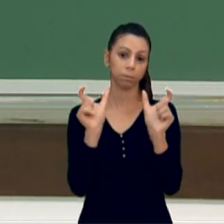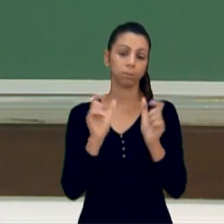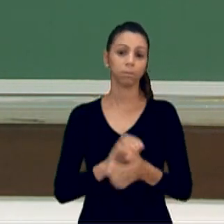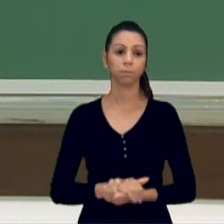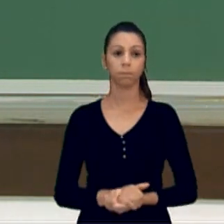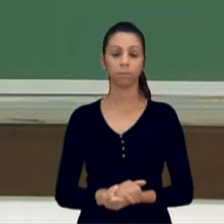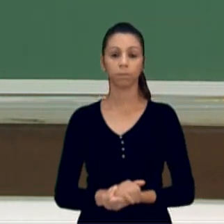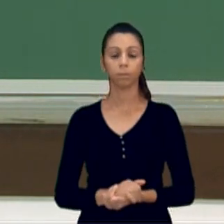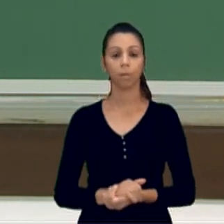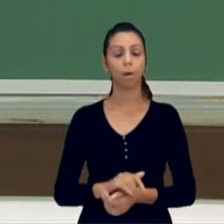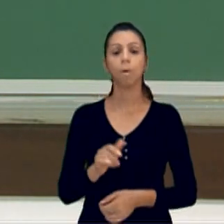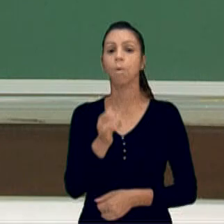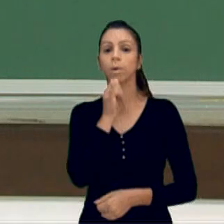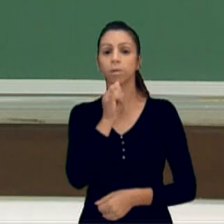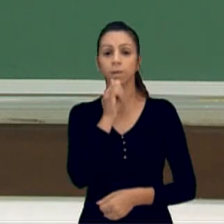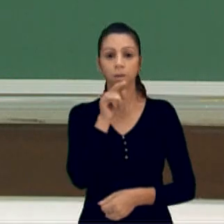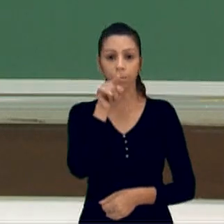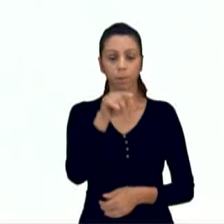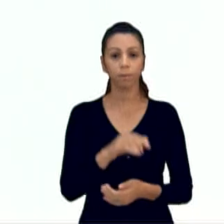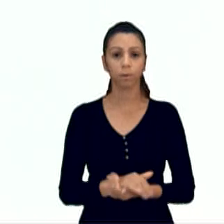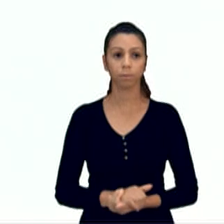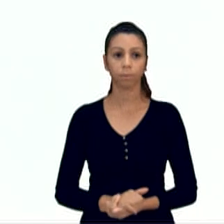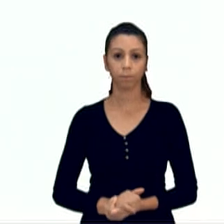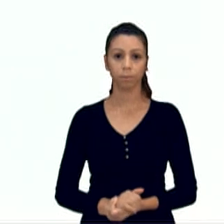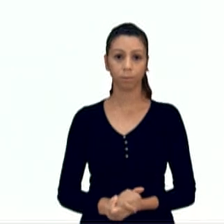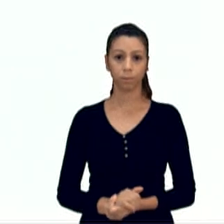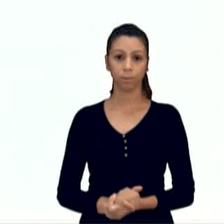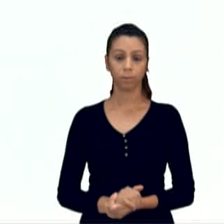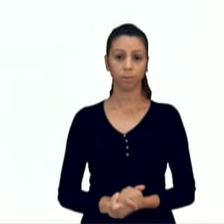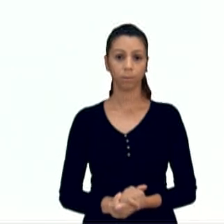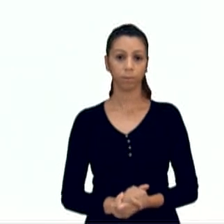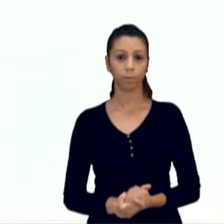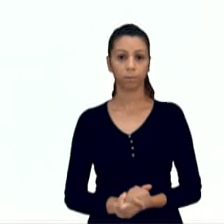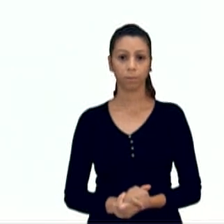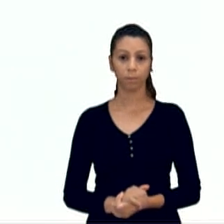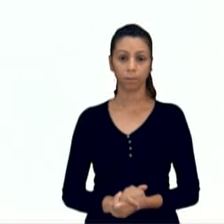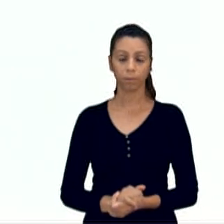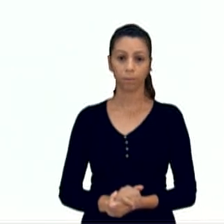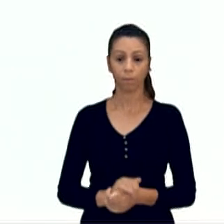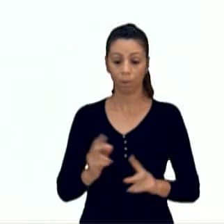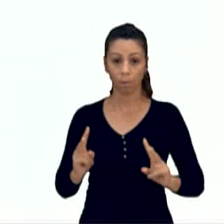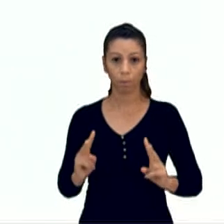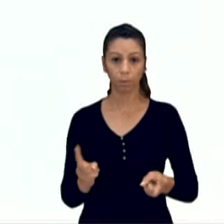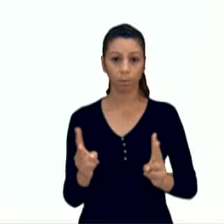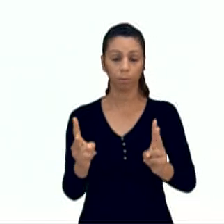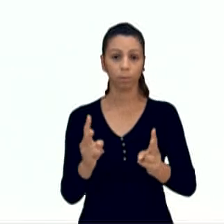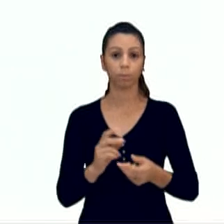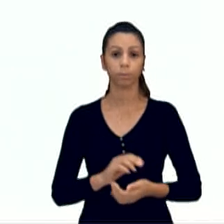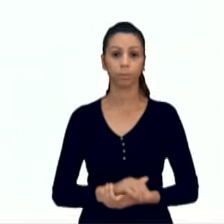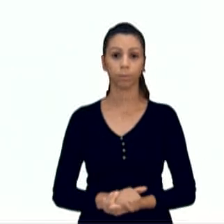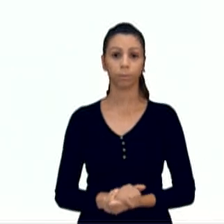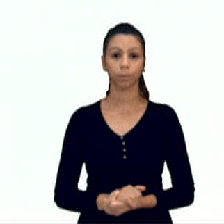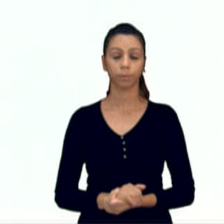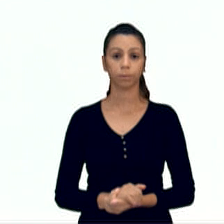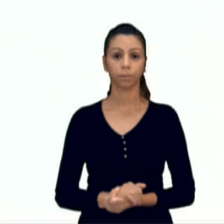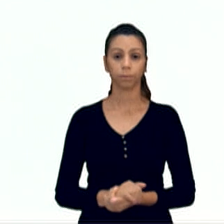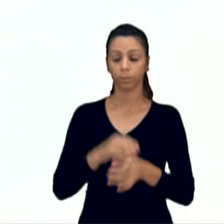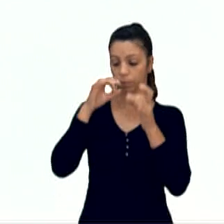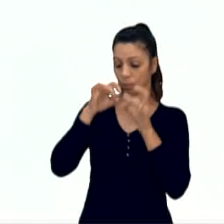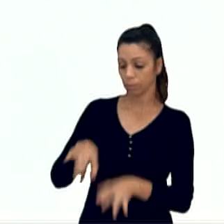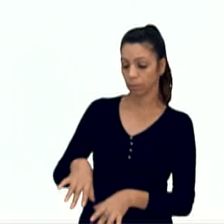Trouxe aqui alguns exemplos para vocês. Então, ali ó, nós temos go on, continuar, give up,